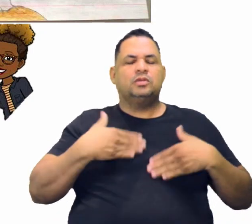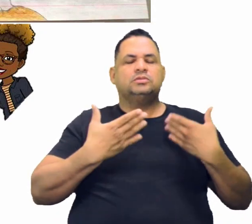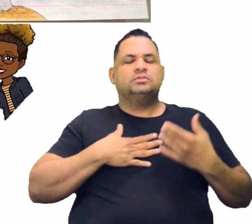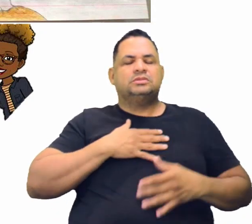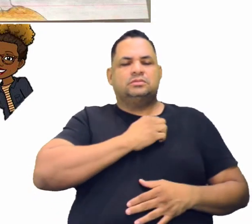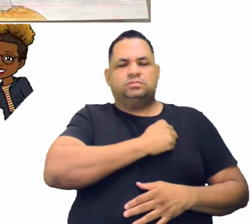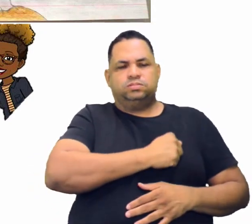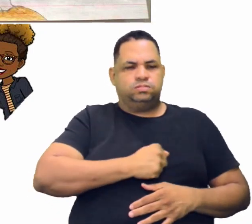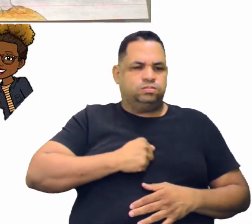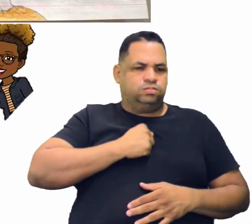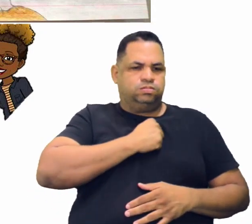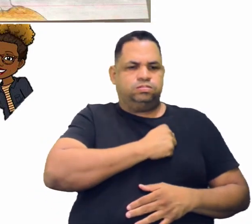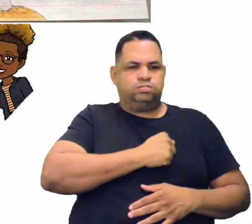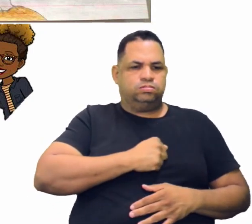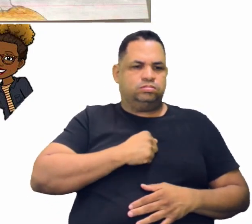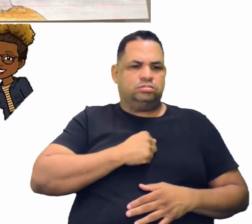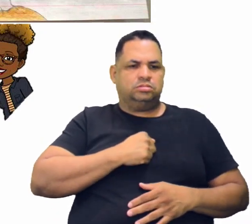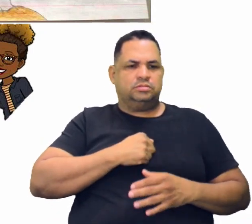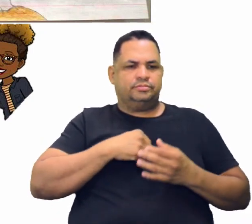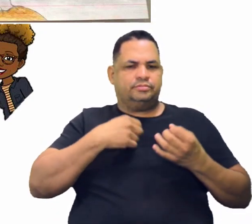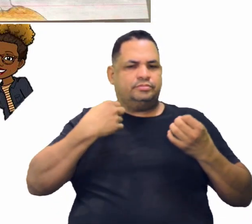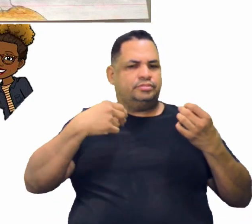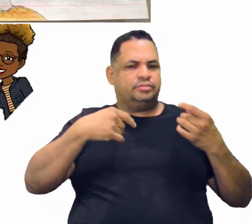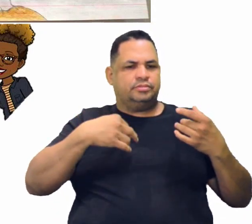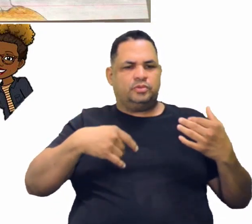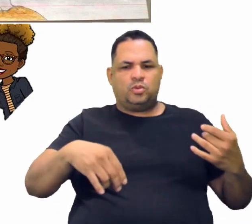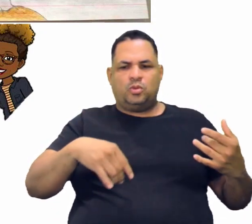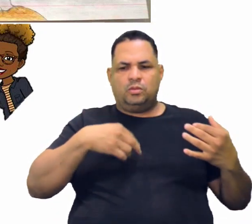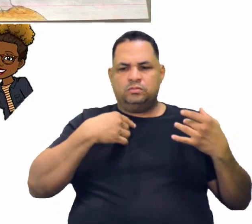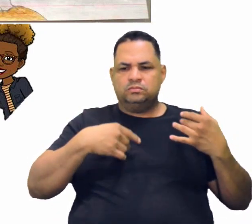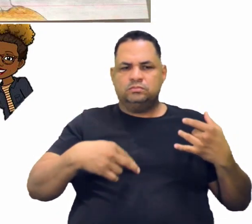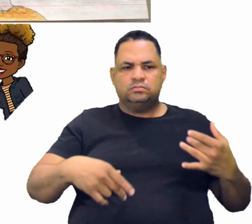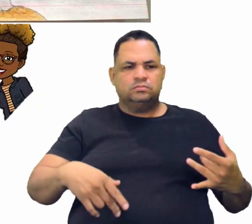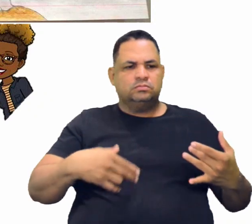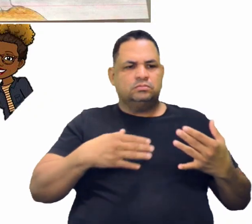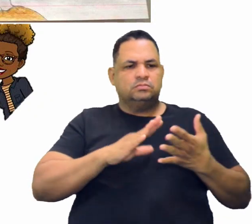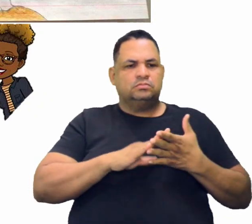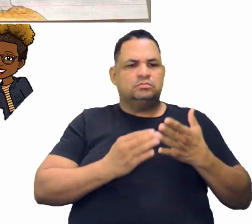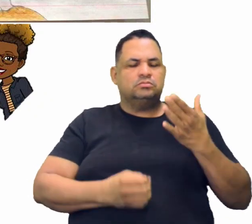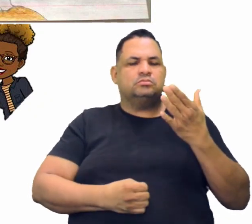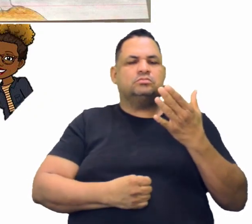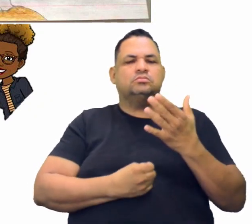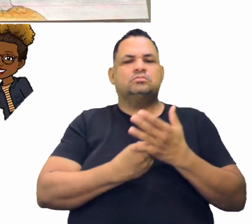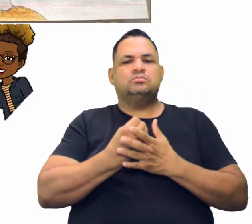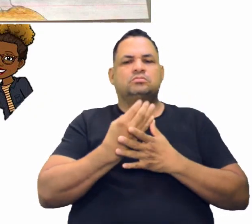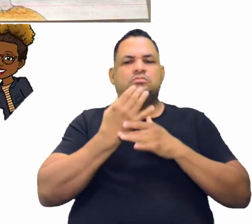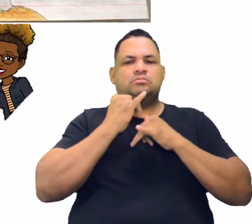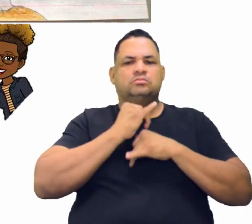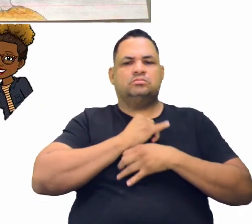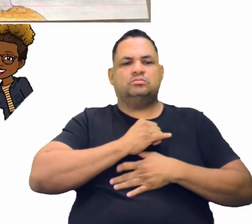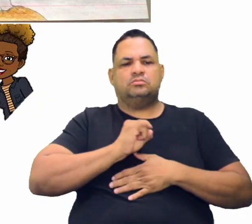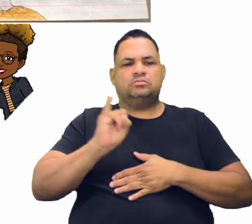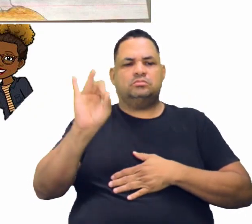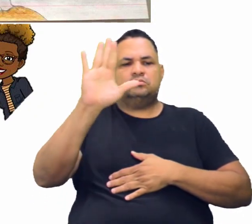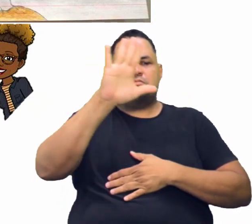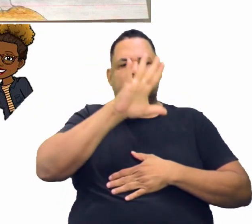uma saudade, vibram acordes, surgem imagens,